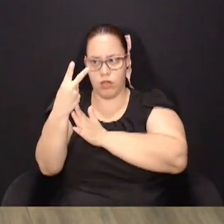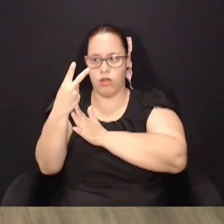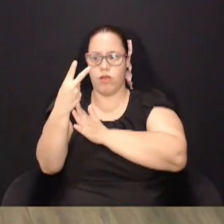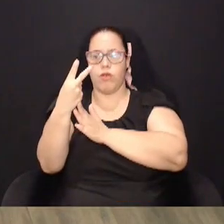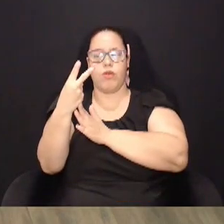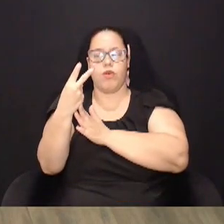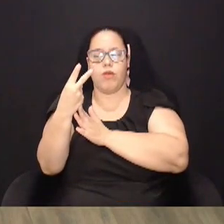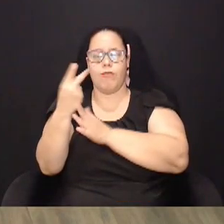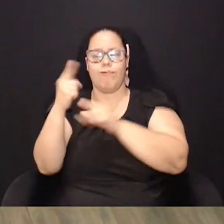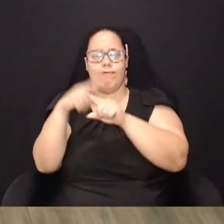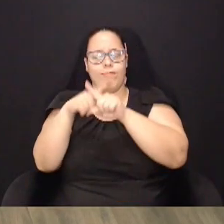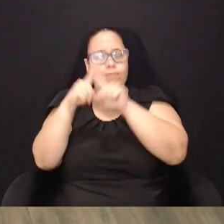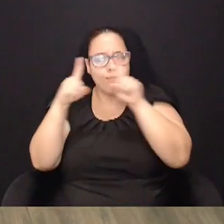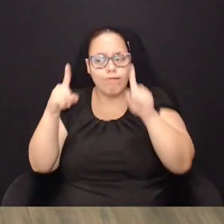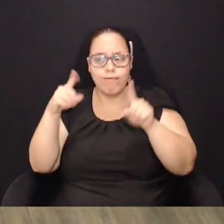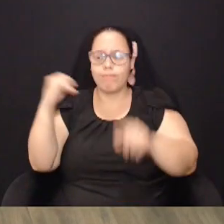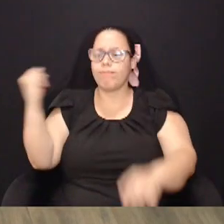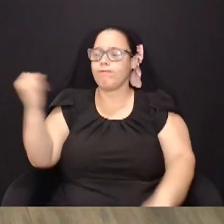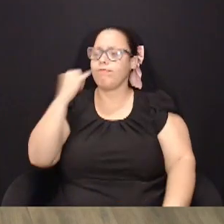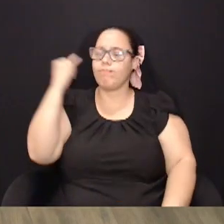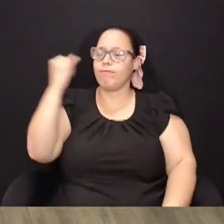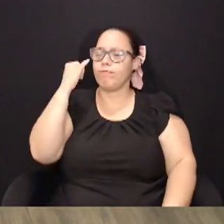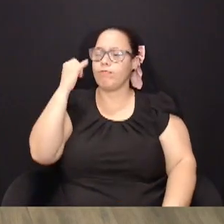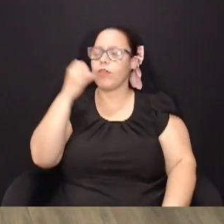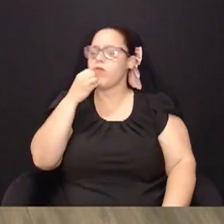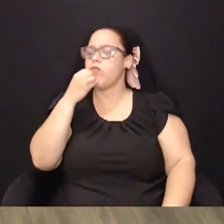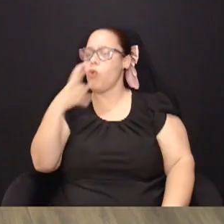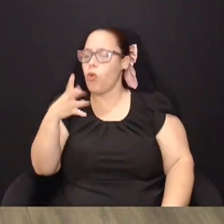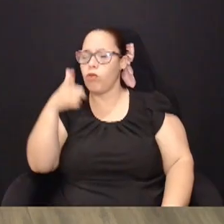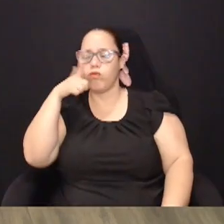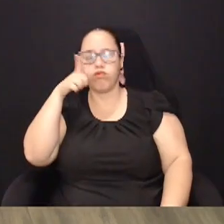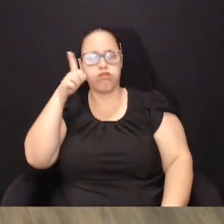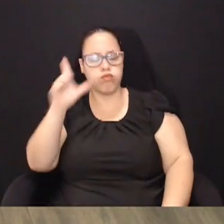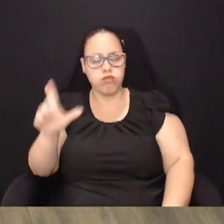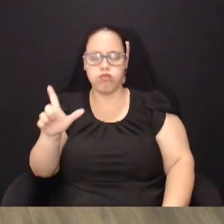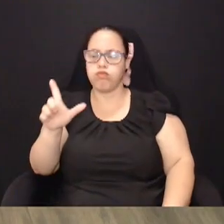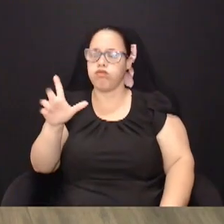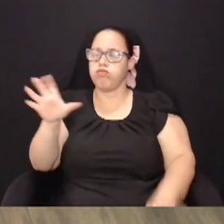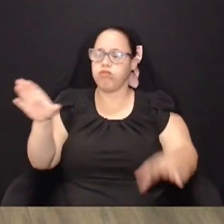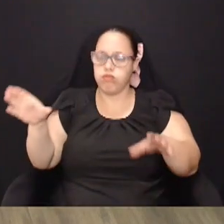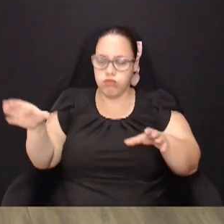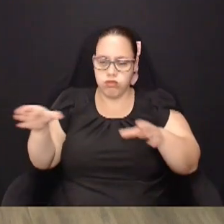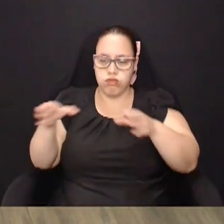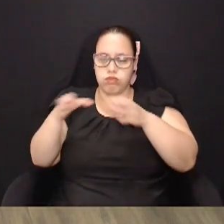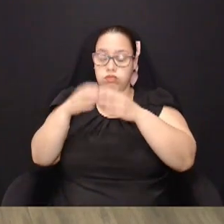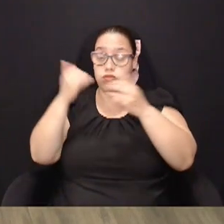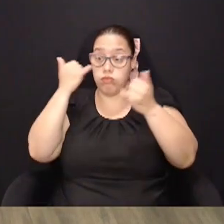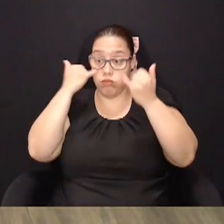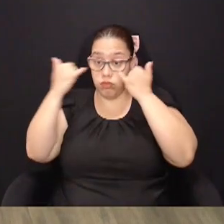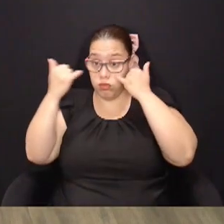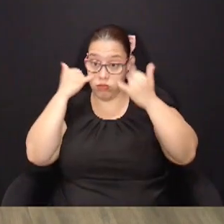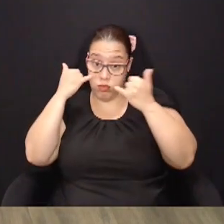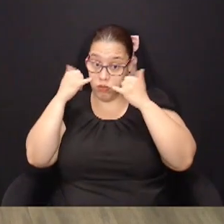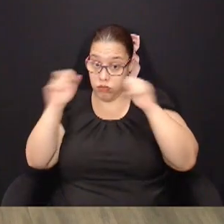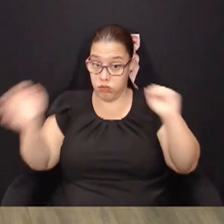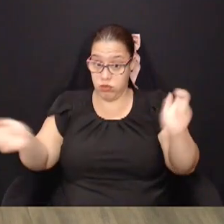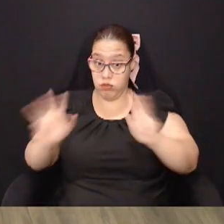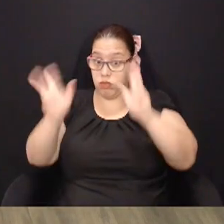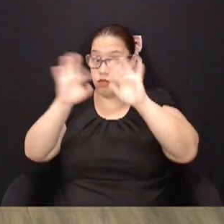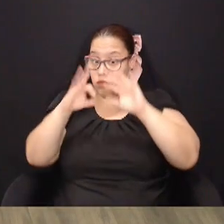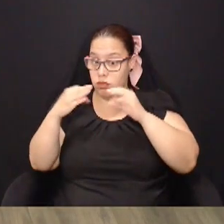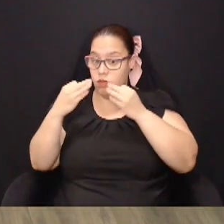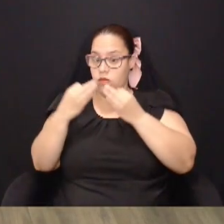é muito importante, que bom que você conseguiu reunir essas informações para poder alertar as famílias, para que isso